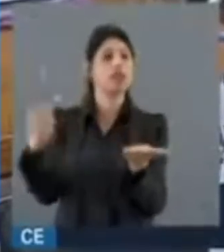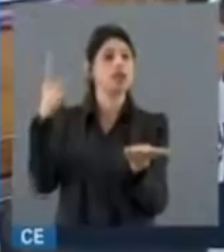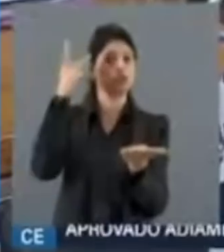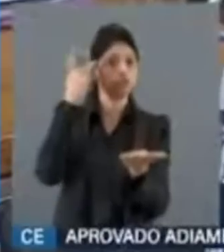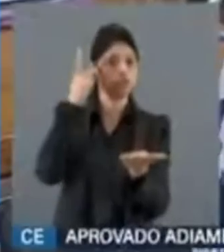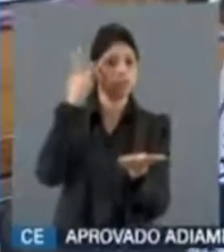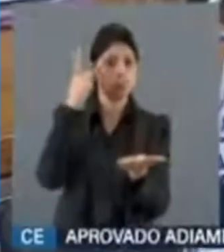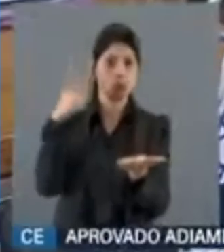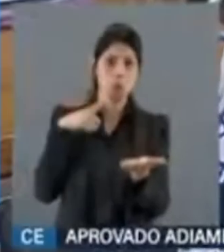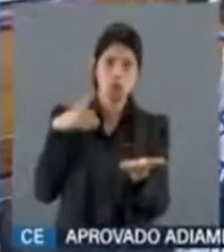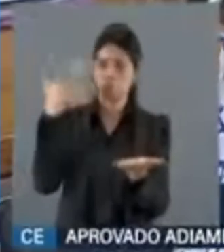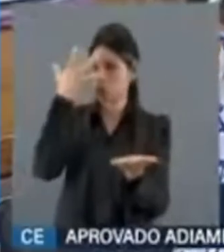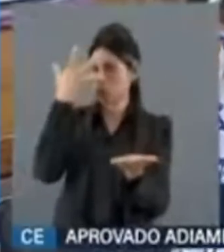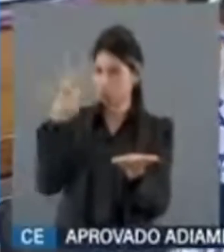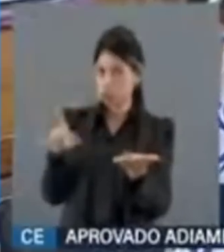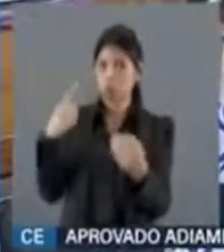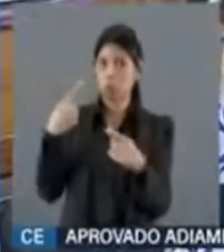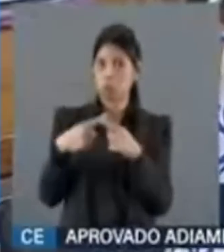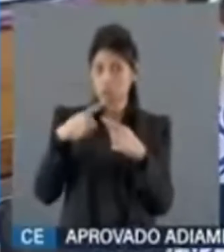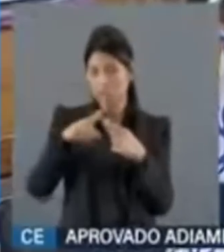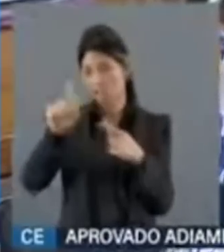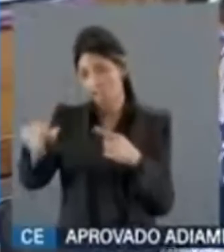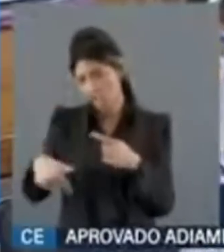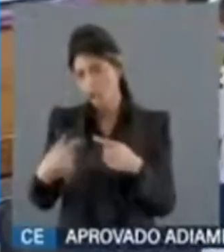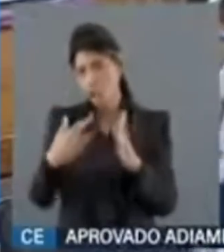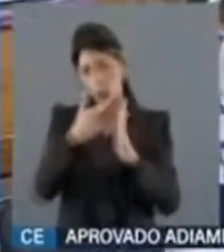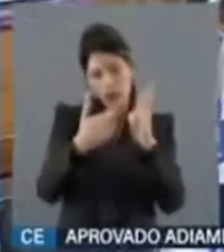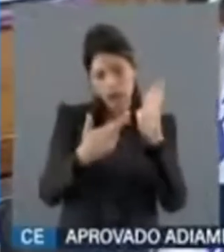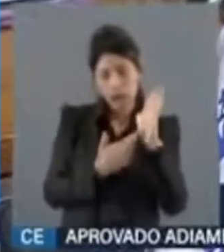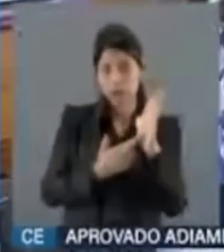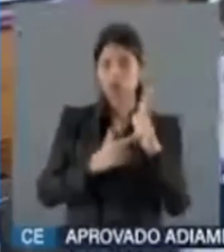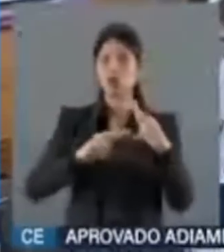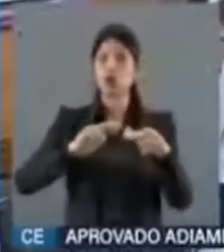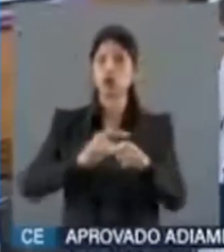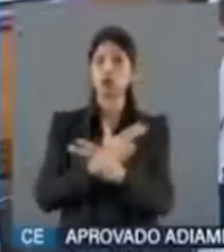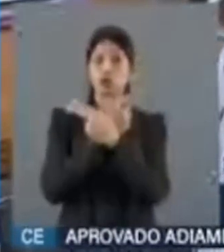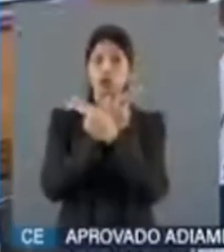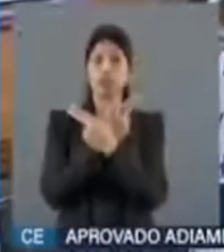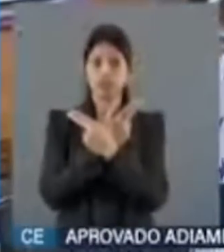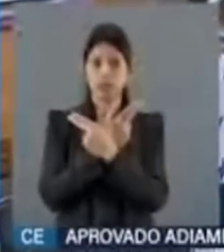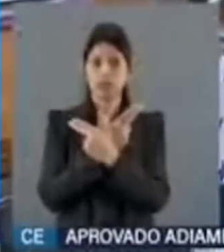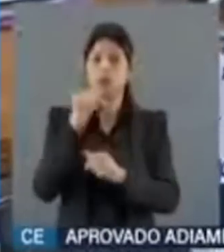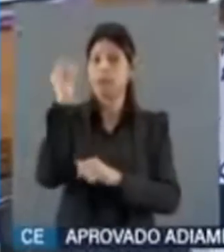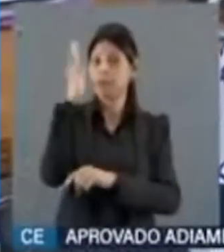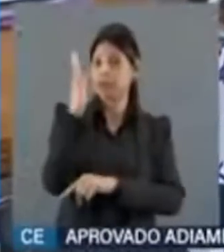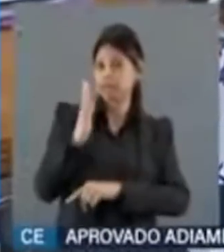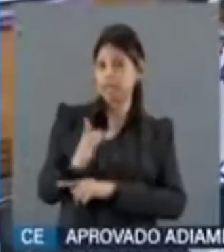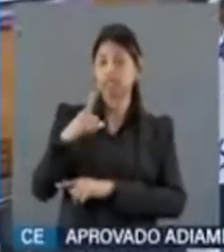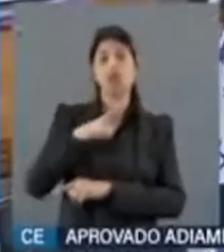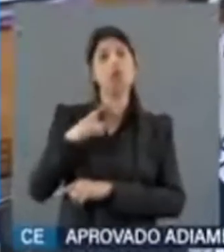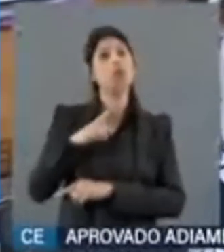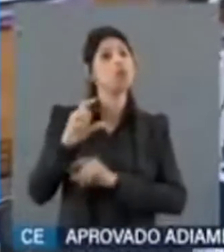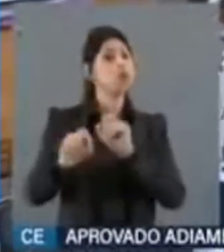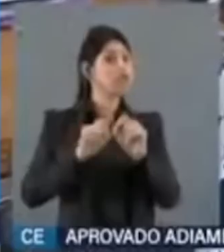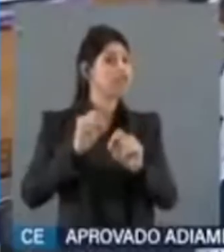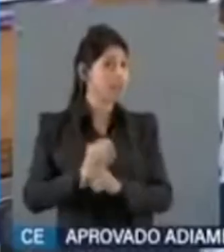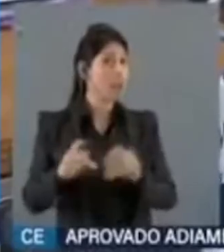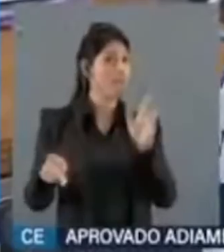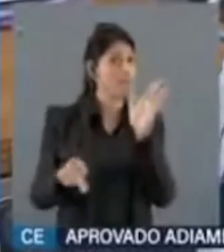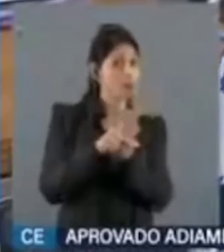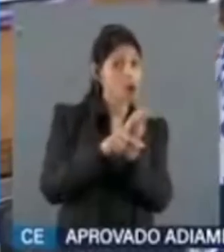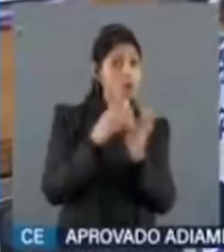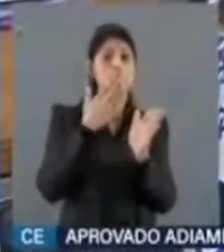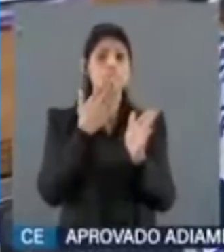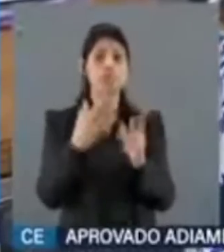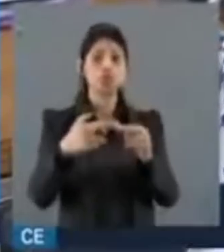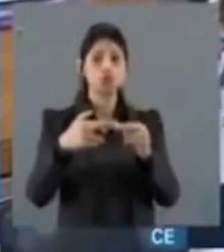ter vazado do Exército Brasileiro, porque o relatório é de lá, não chegou aqui, mas nessa matéria diz, o próprio inquérito policial militar